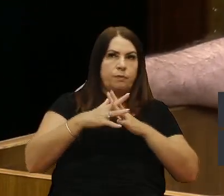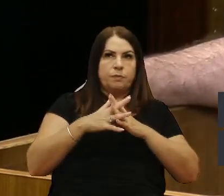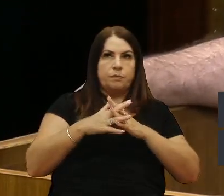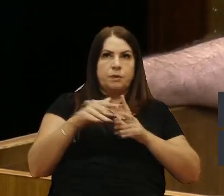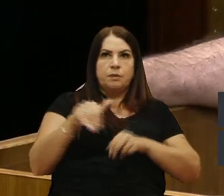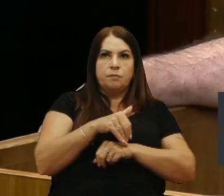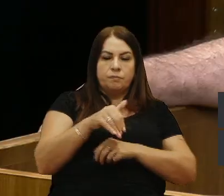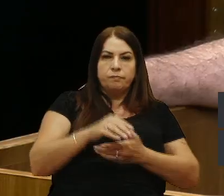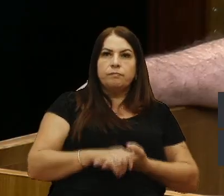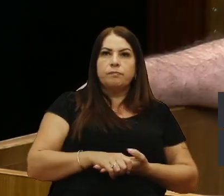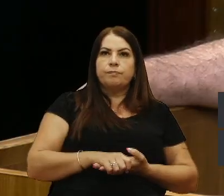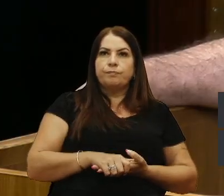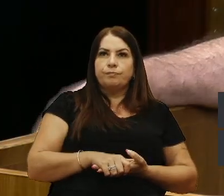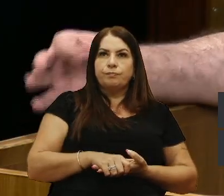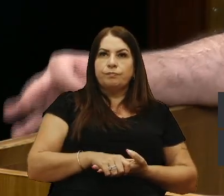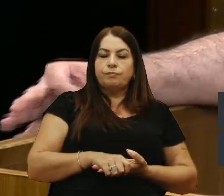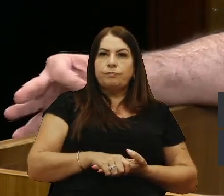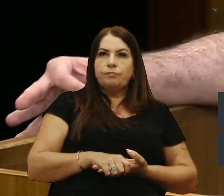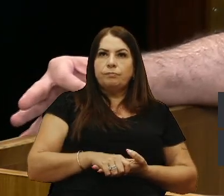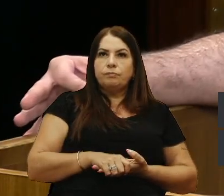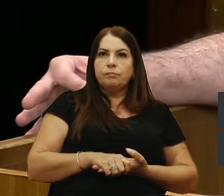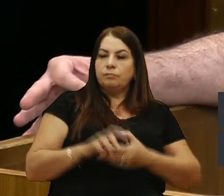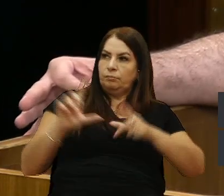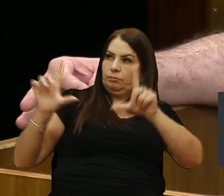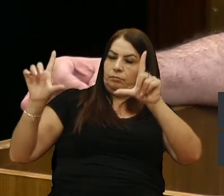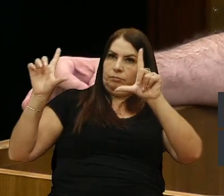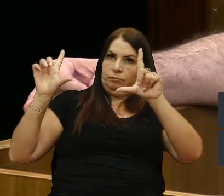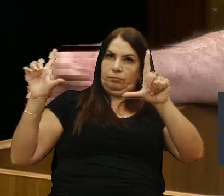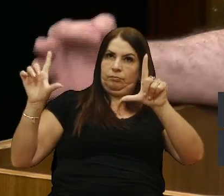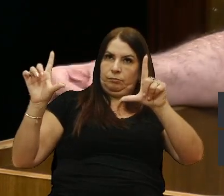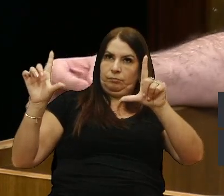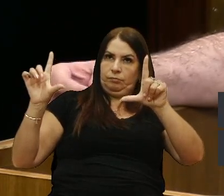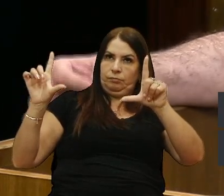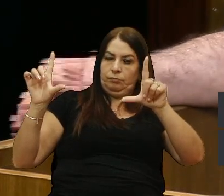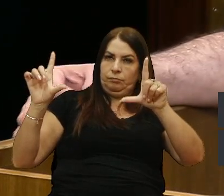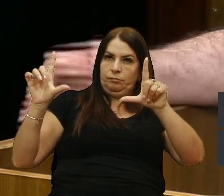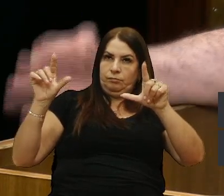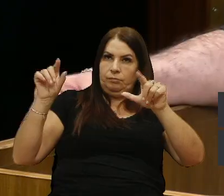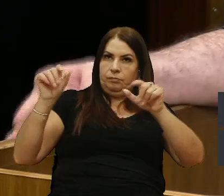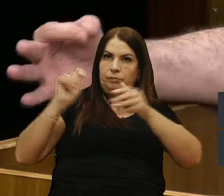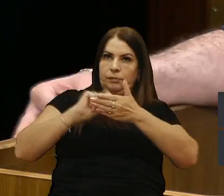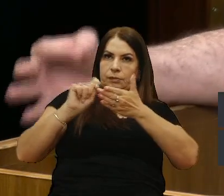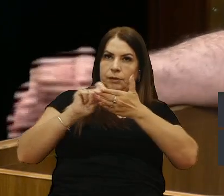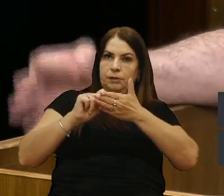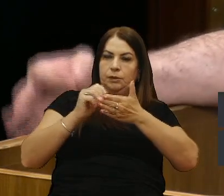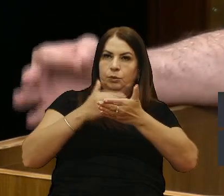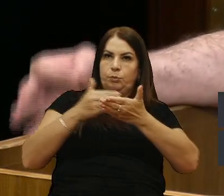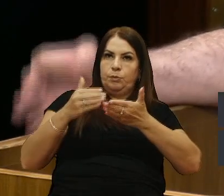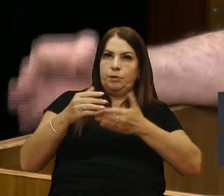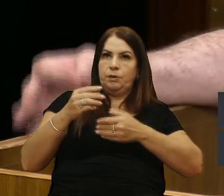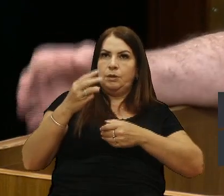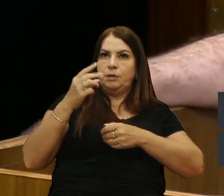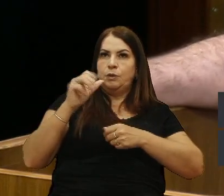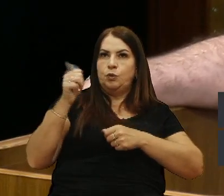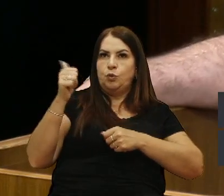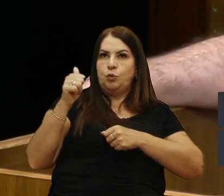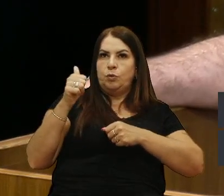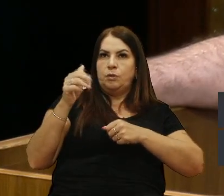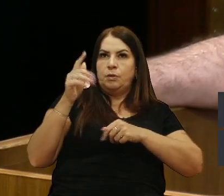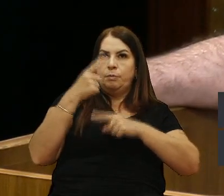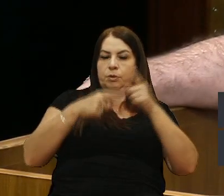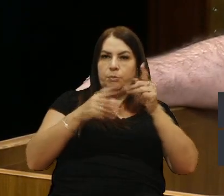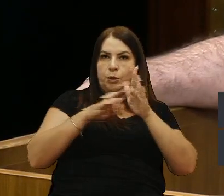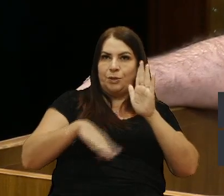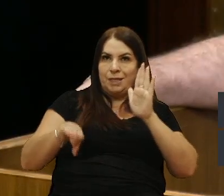rua. Gente, tem placa de trânsito escrito, a partir das 23 horas é proibido estacionar.